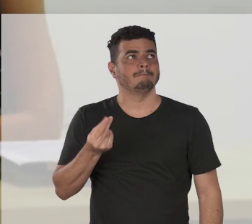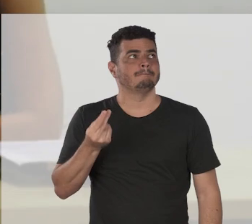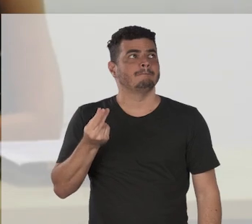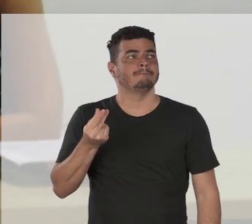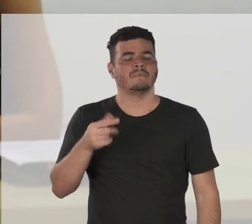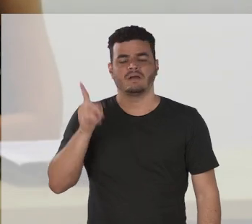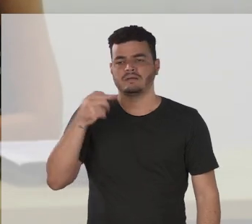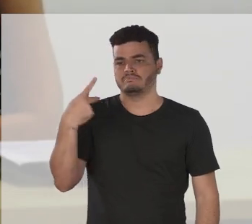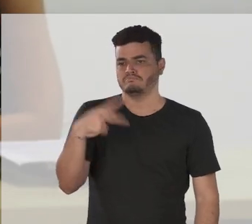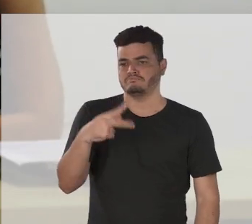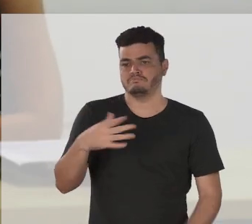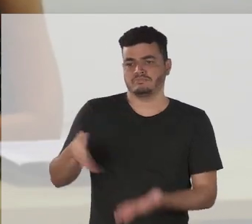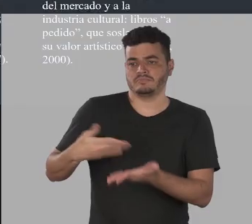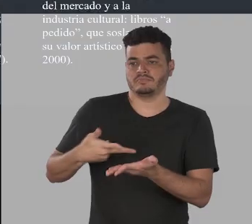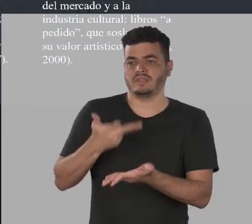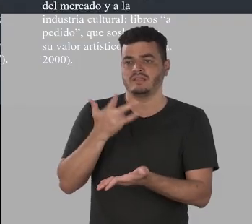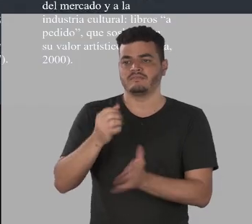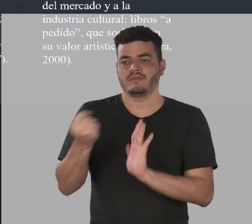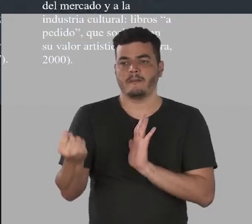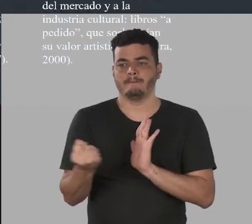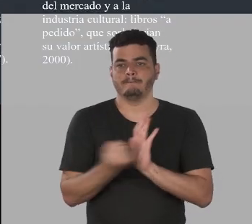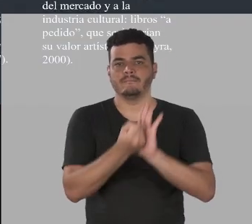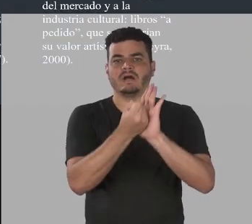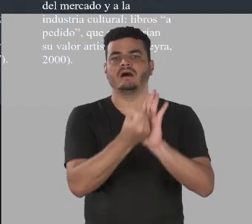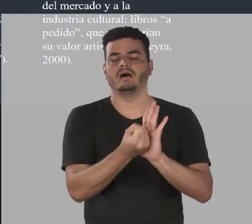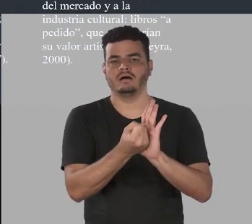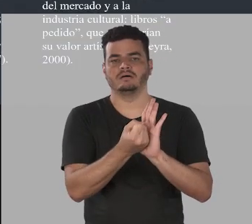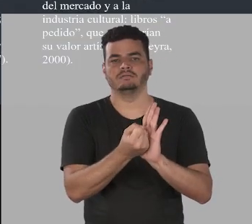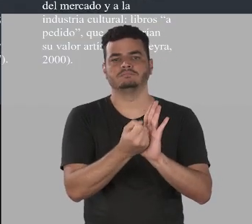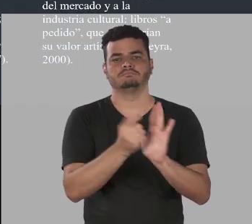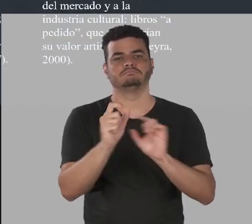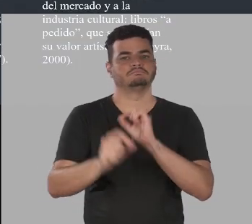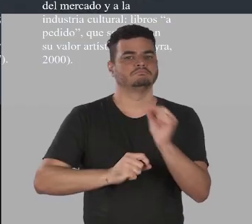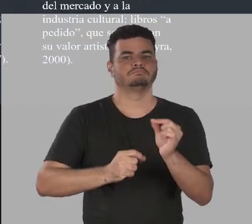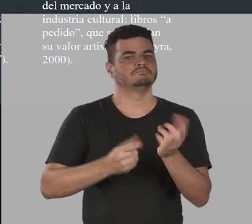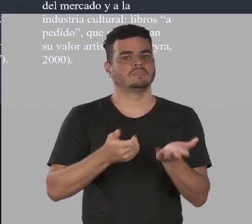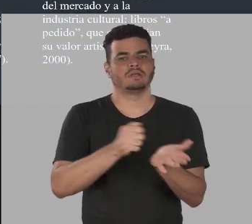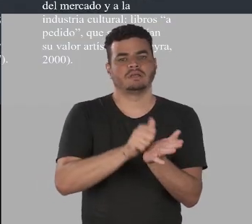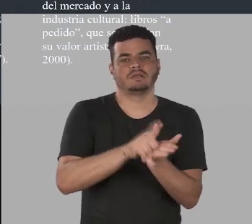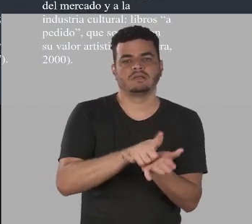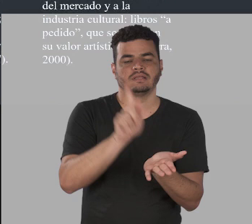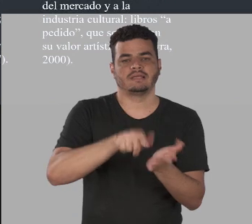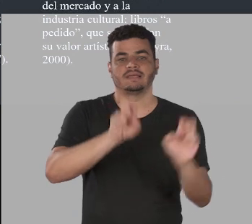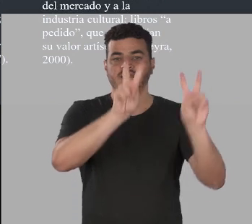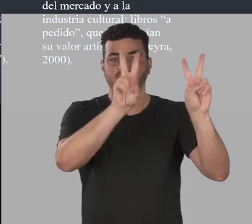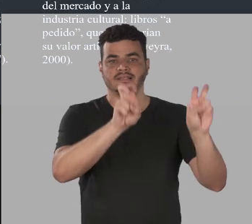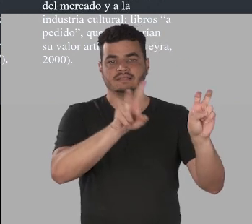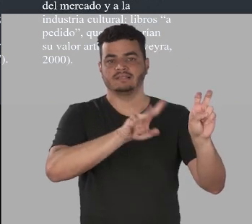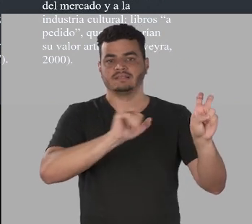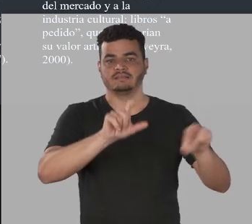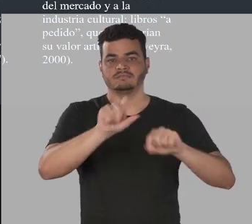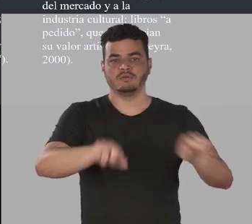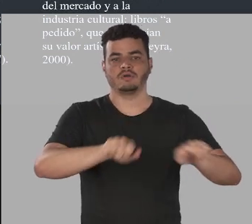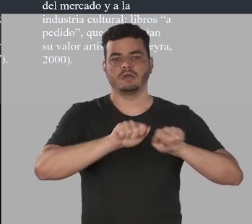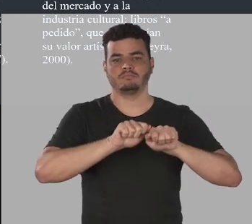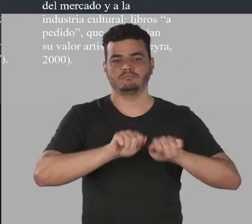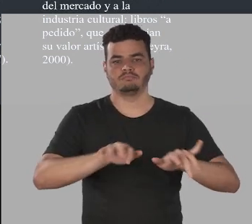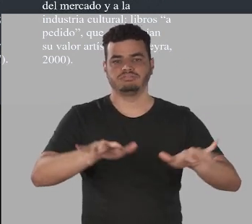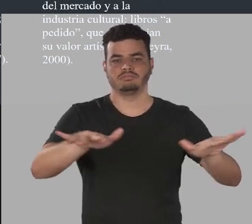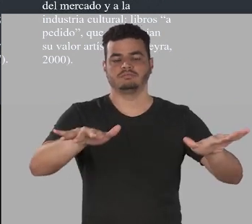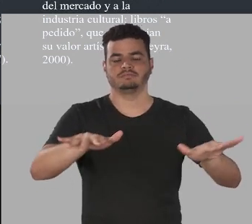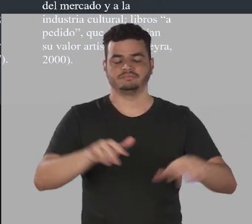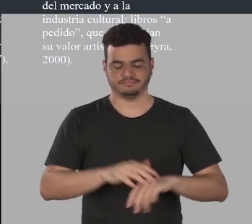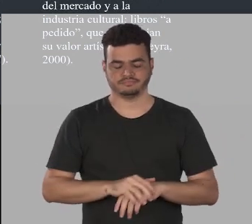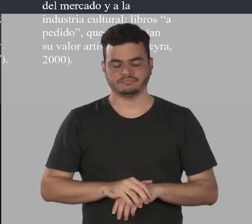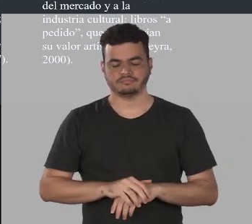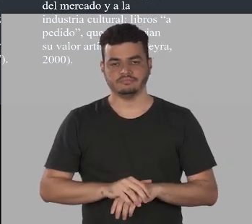seus catálogos, aqui vai marcando a agenda desses temas, que se vão evitando,